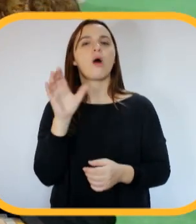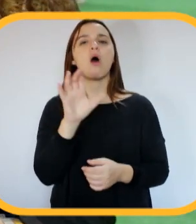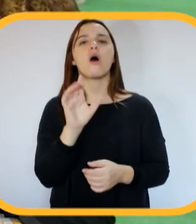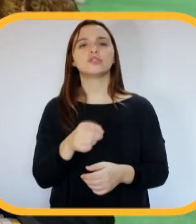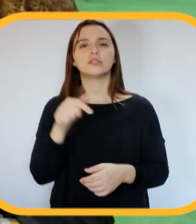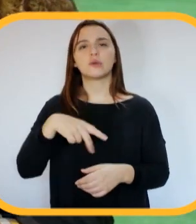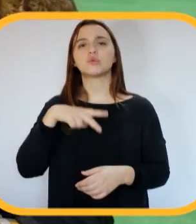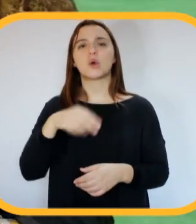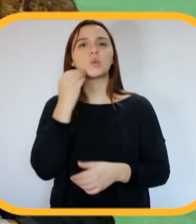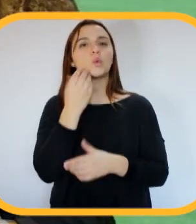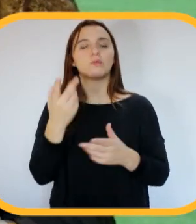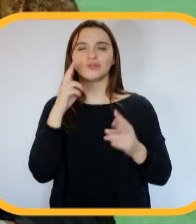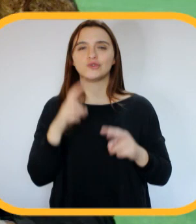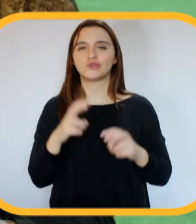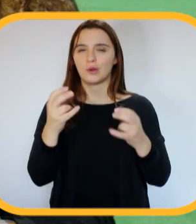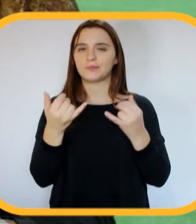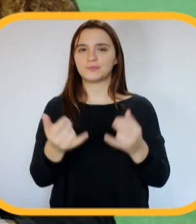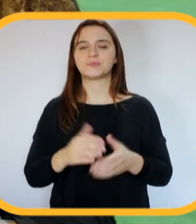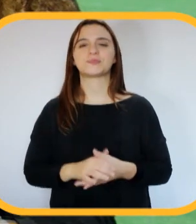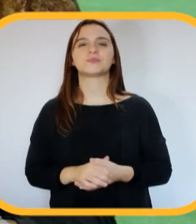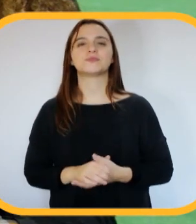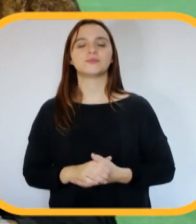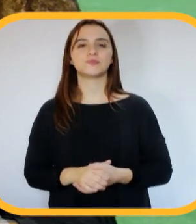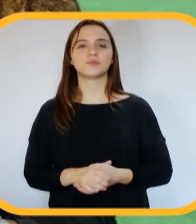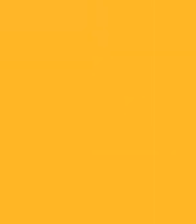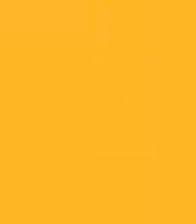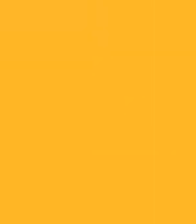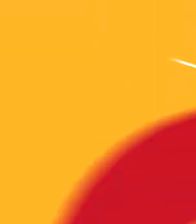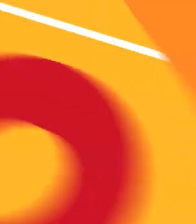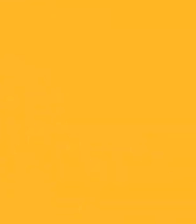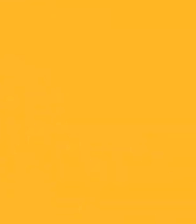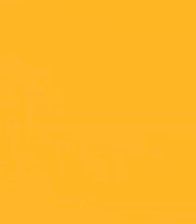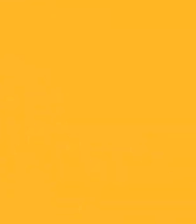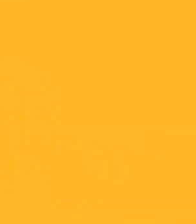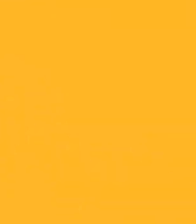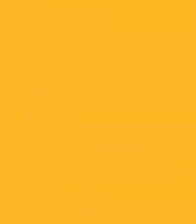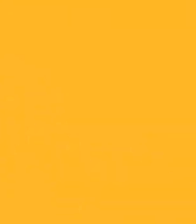de que forma se tem vindo a expressar em Portugal? Descobre tudo neste Repórter E2.